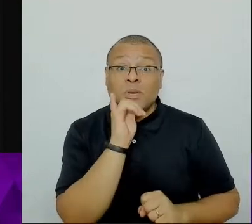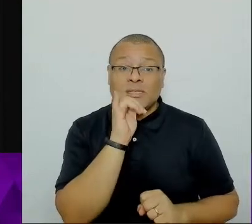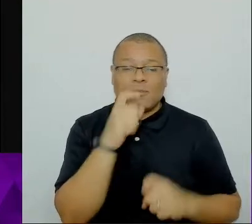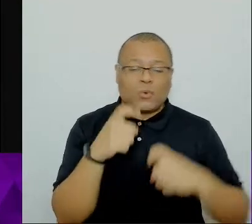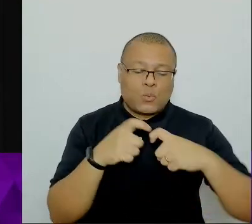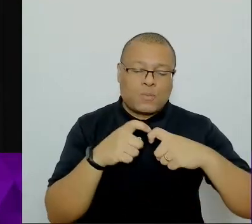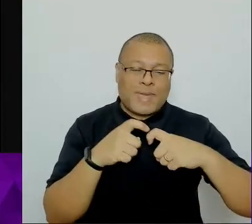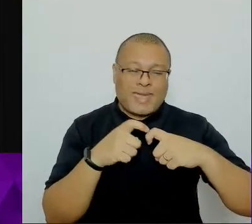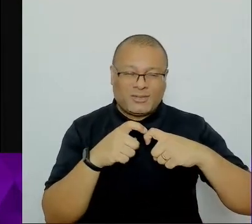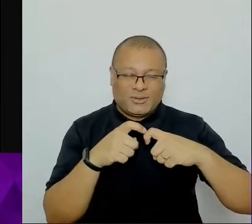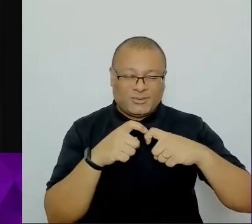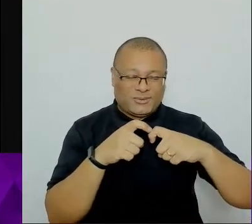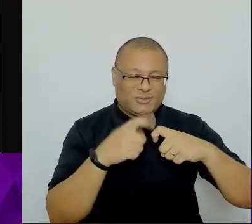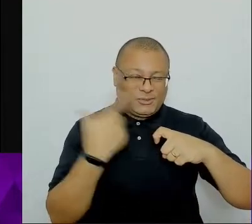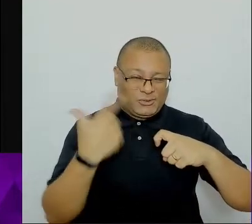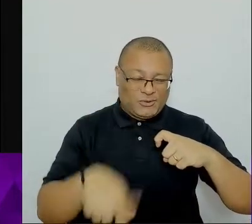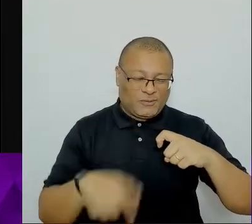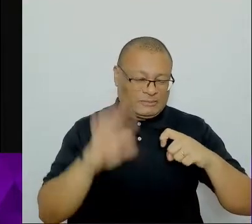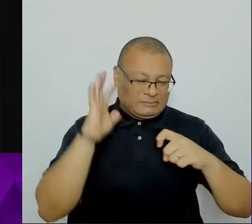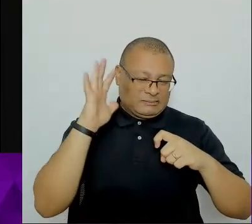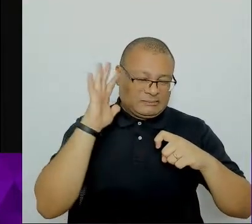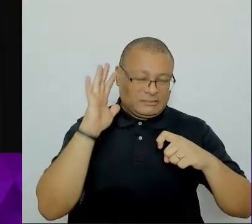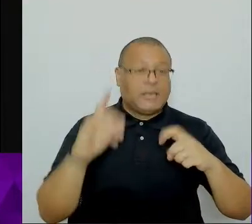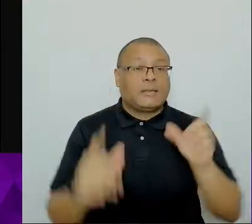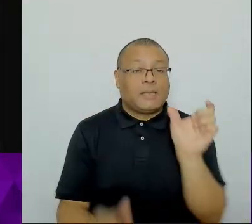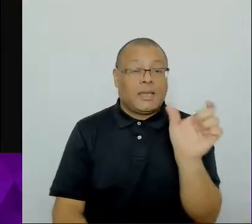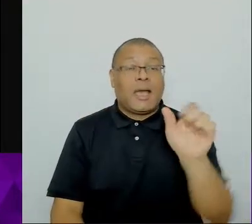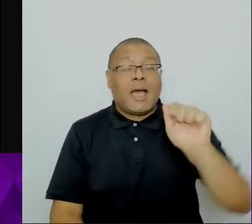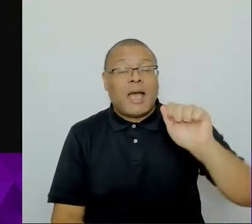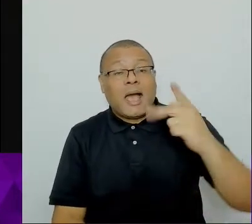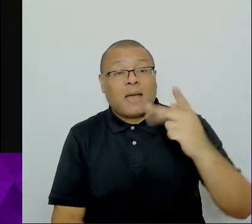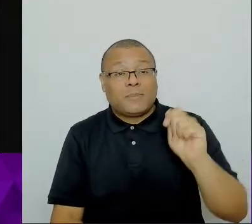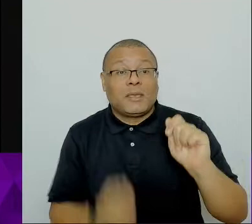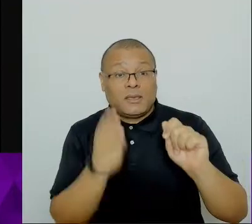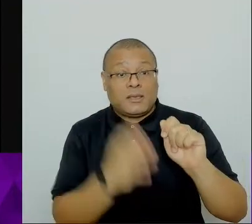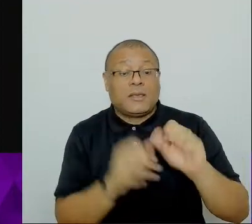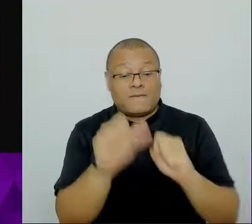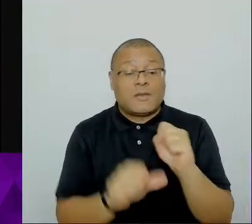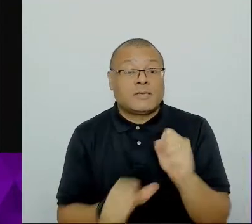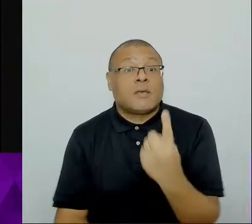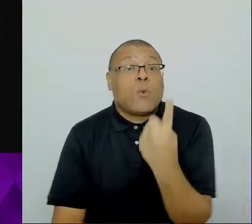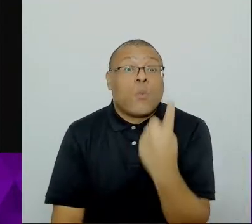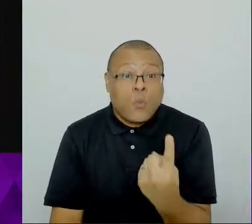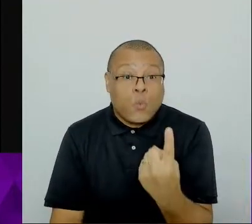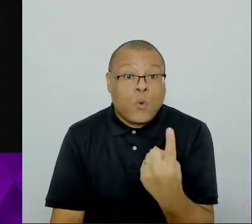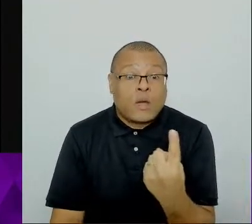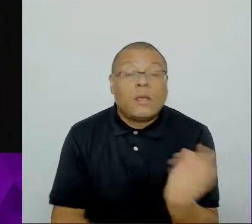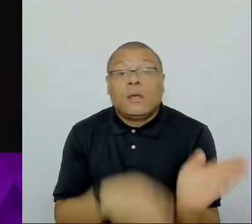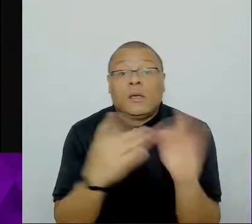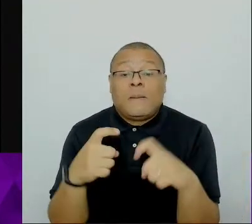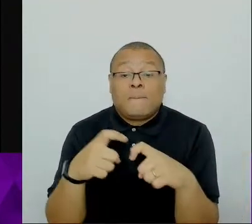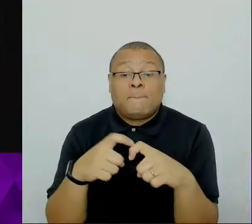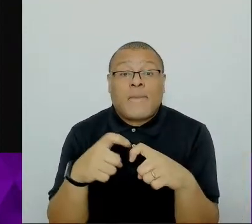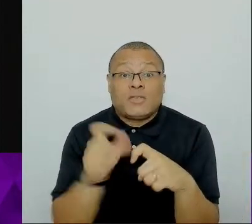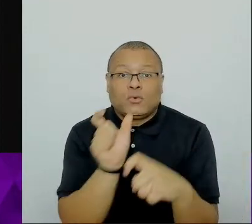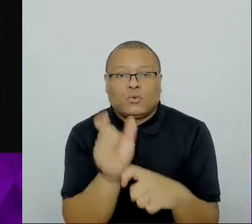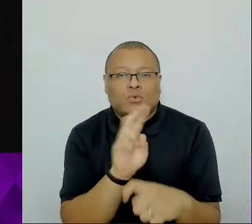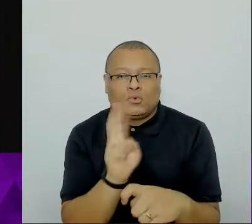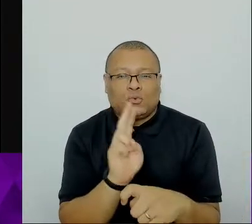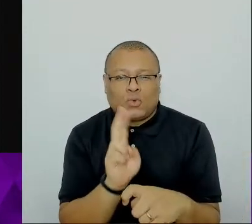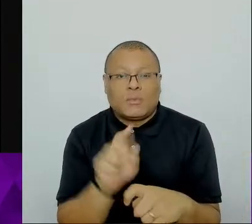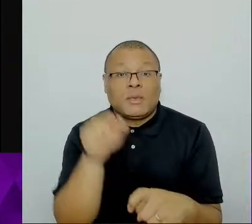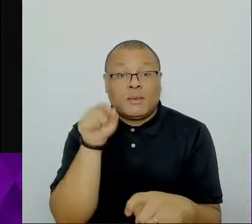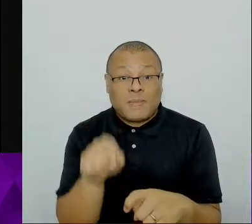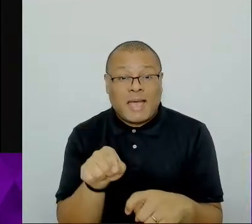médicos hipotética, a gente teria API barra V1, se fosse a versão 1, barra médicos barra ID1. Aí a